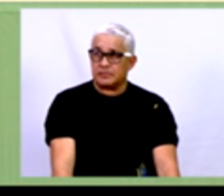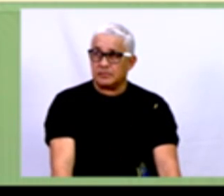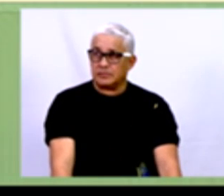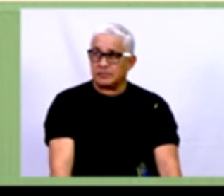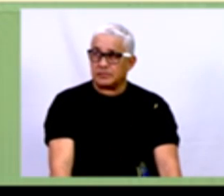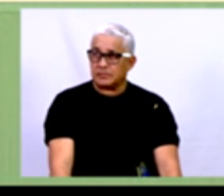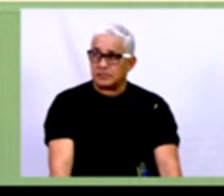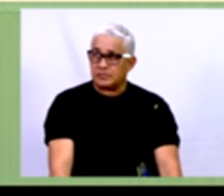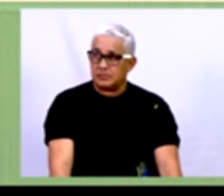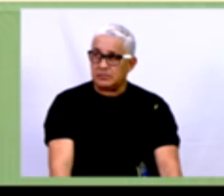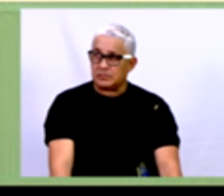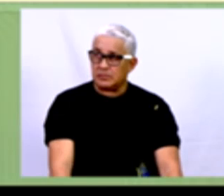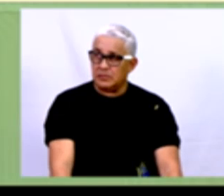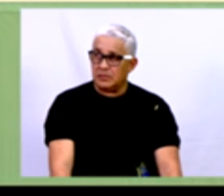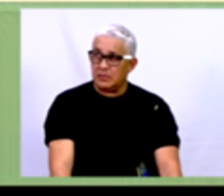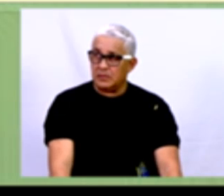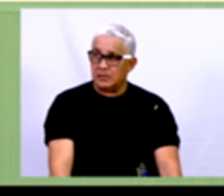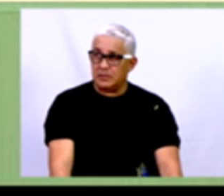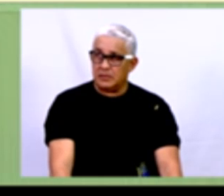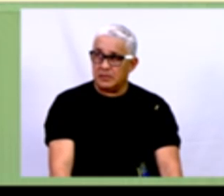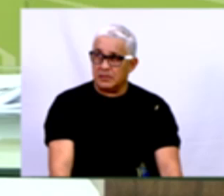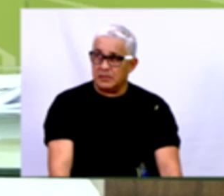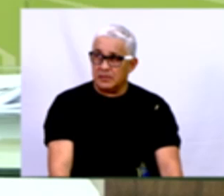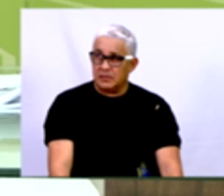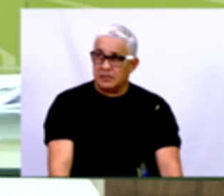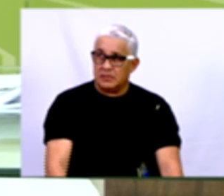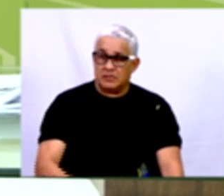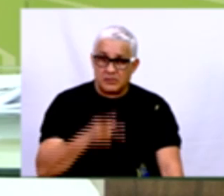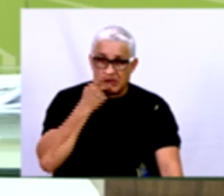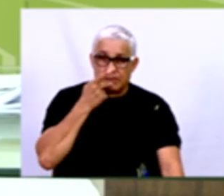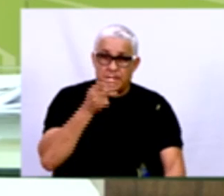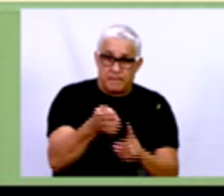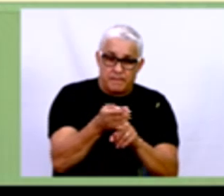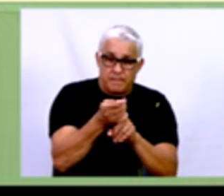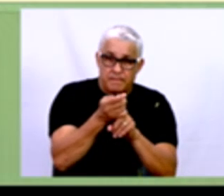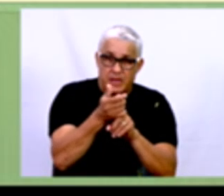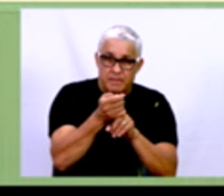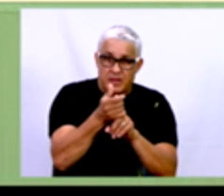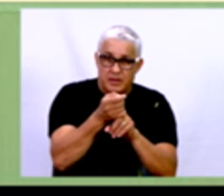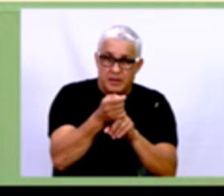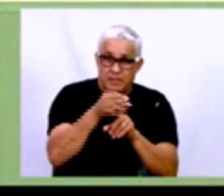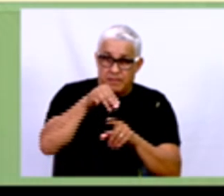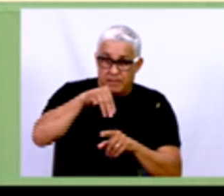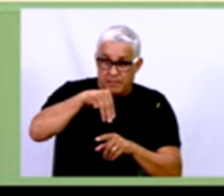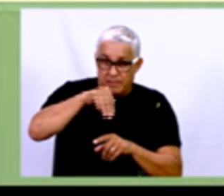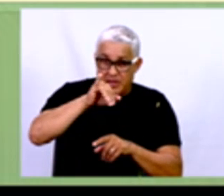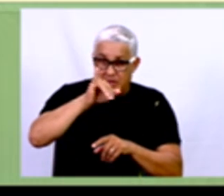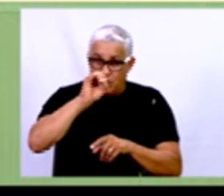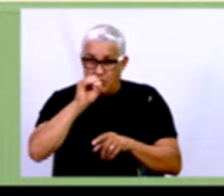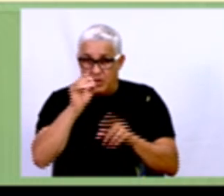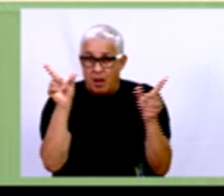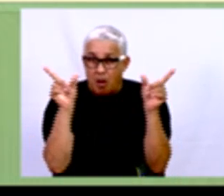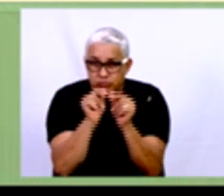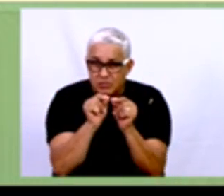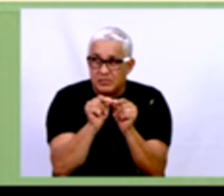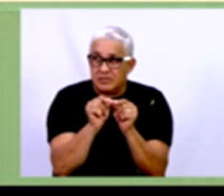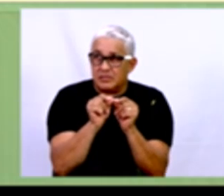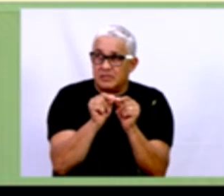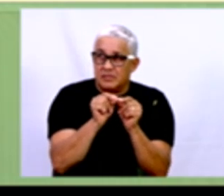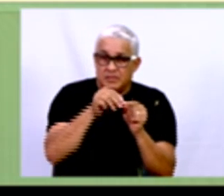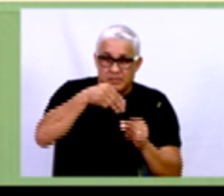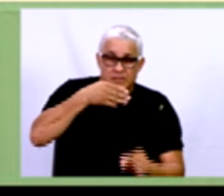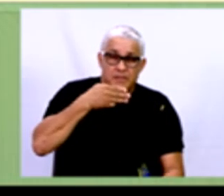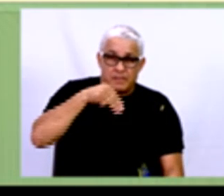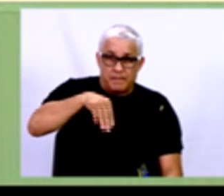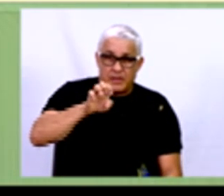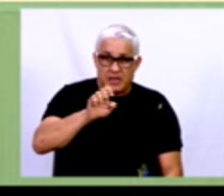que nós estamos comentando. Para dizerem milho, dizem mil. Para dizer